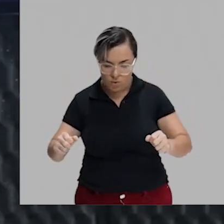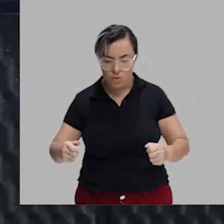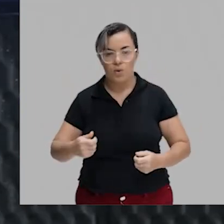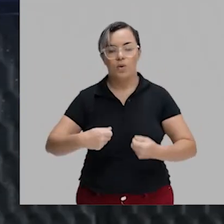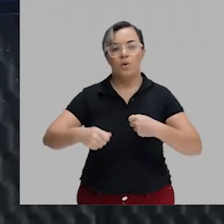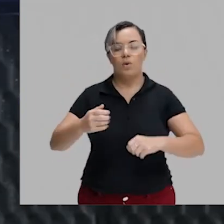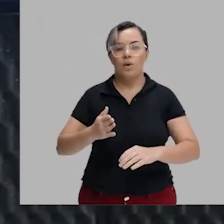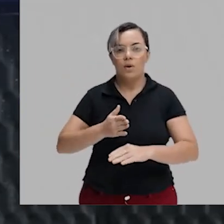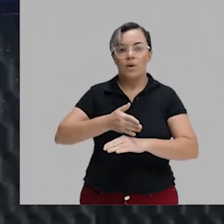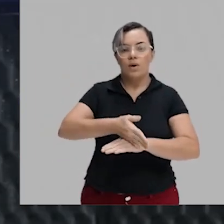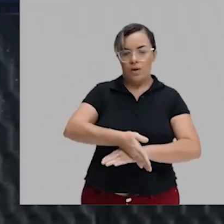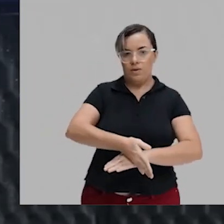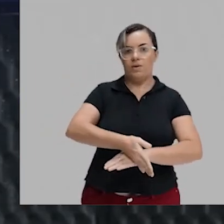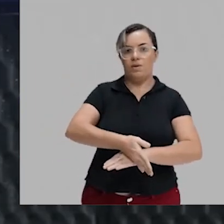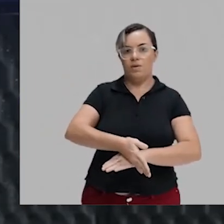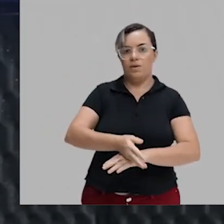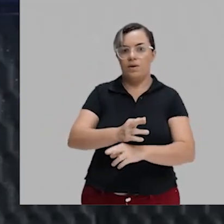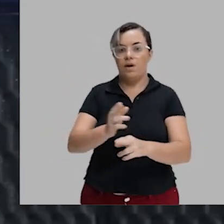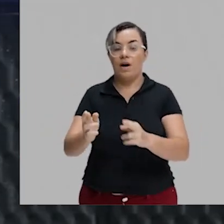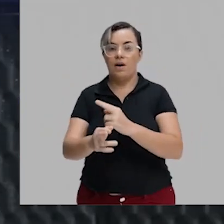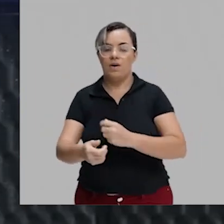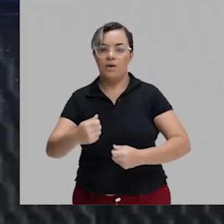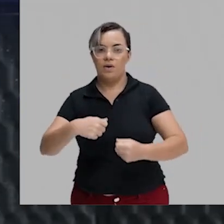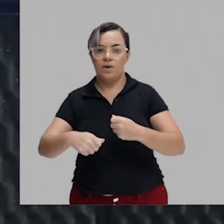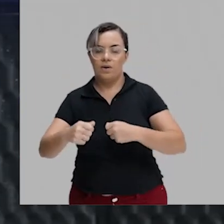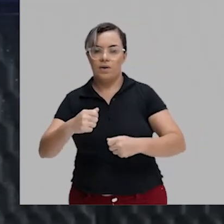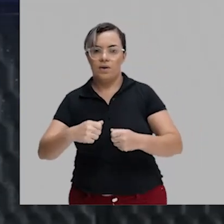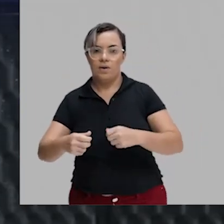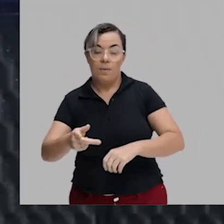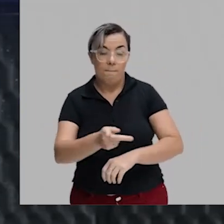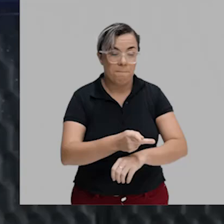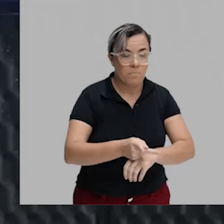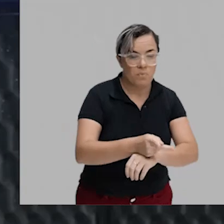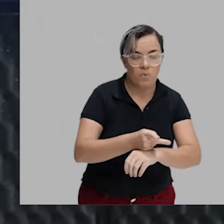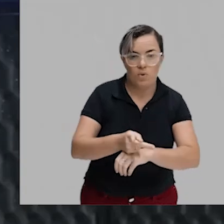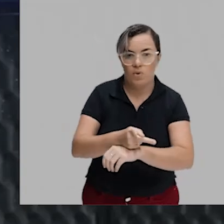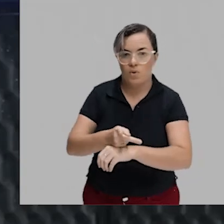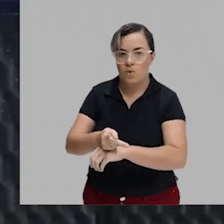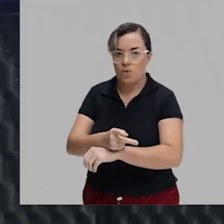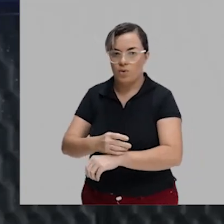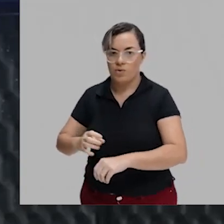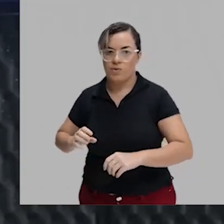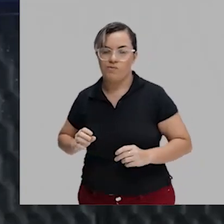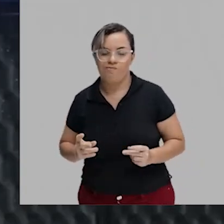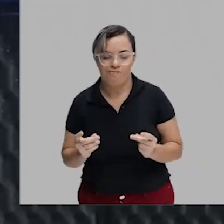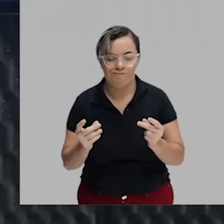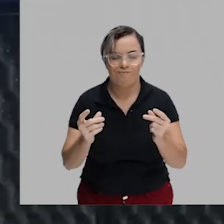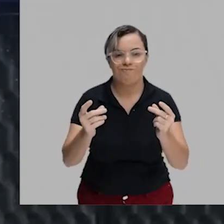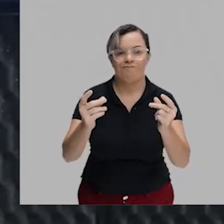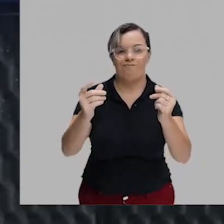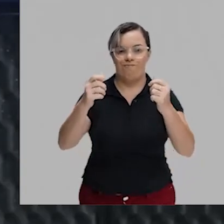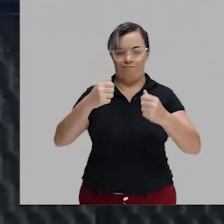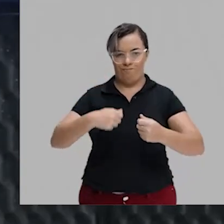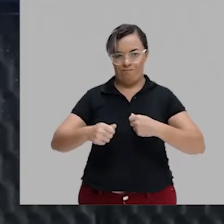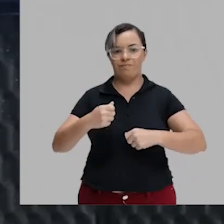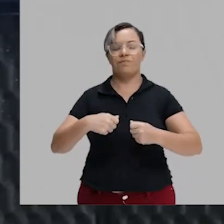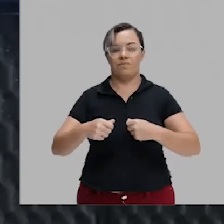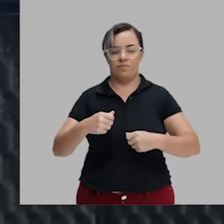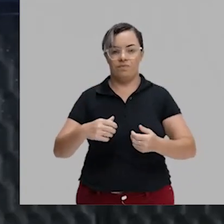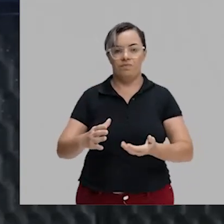economia para poder buscar o enriquecimento econômico dele. O Estado vai buscar o enriquecimento